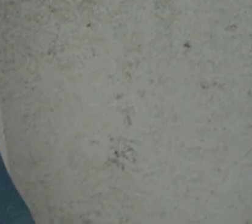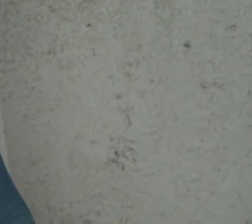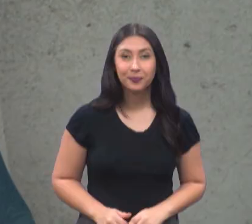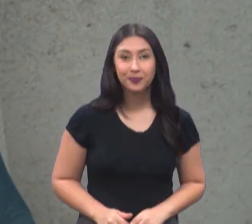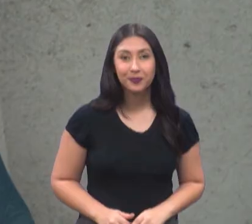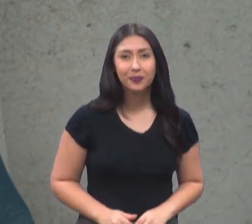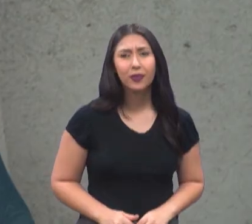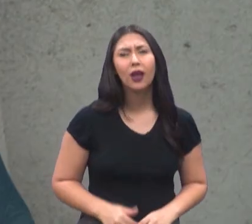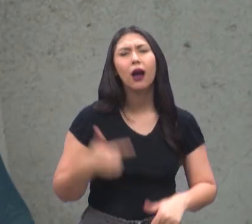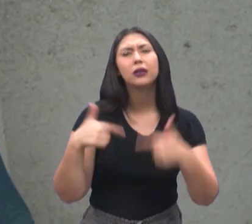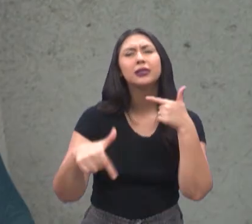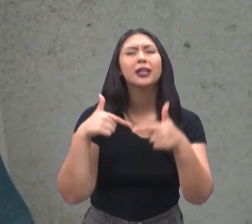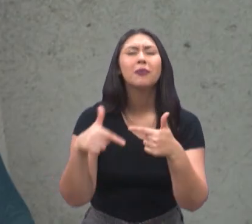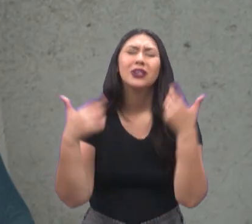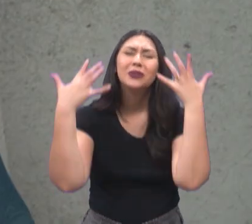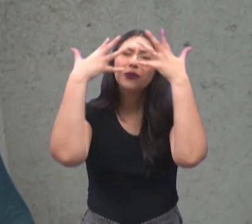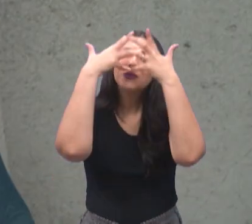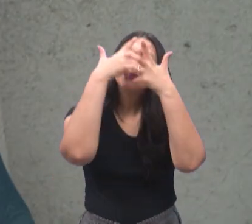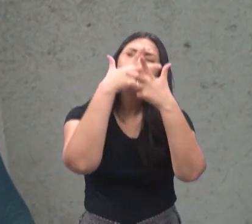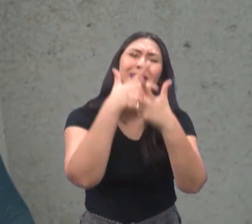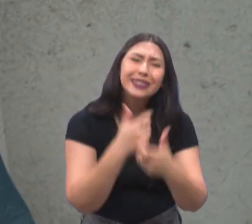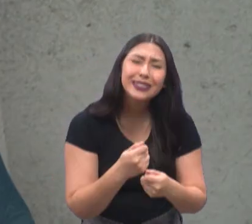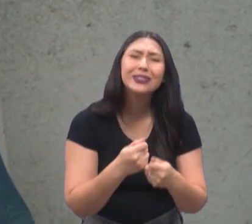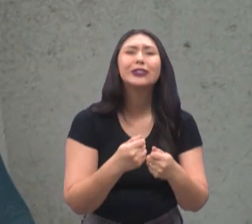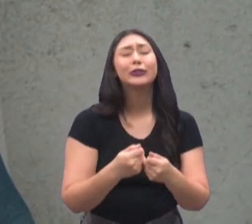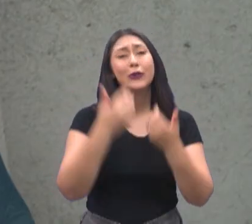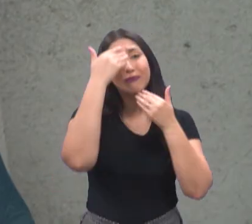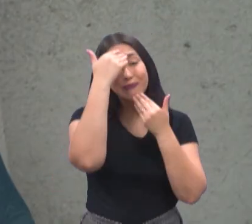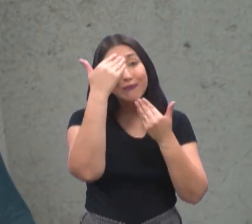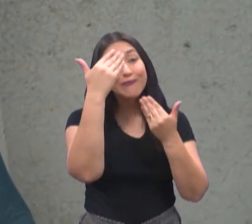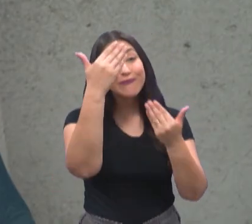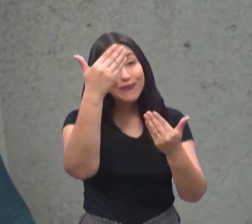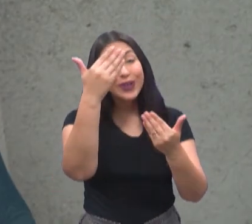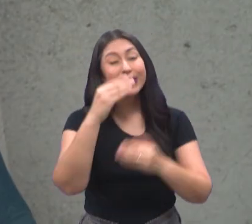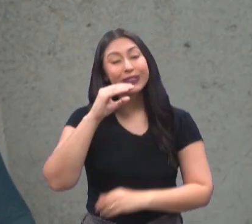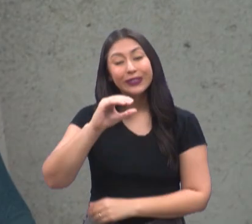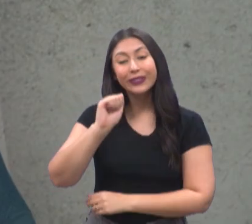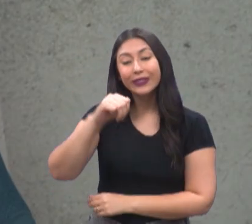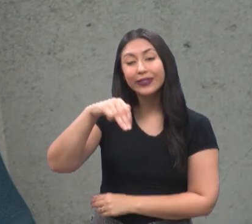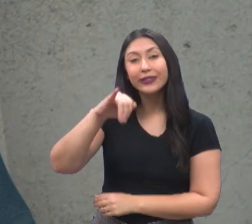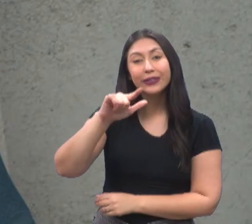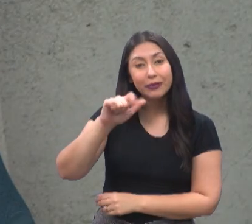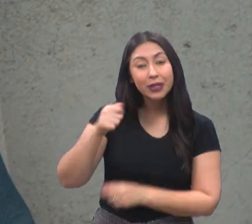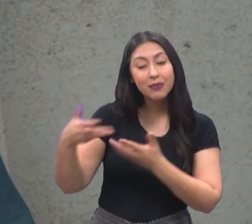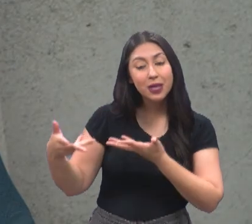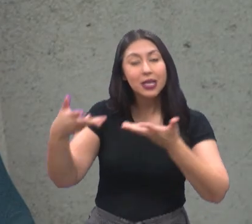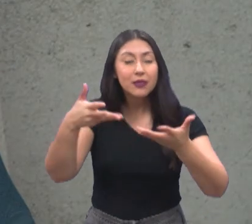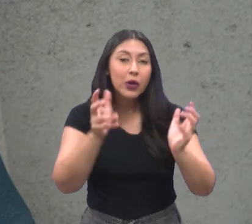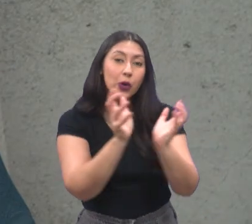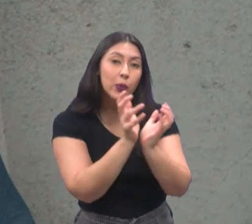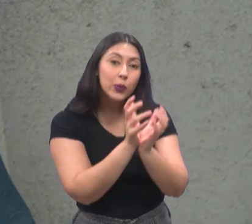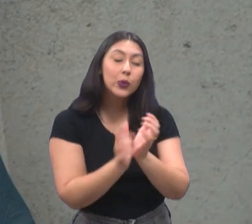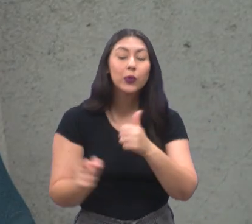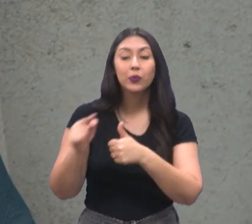Que trabalho belíssimo, Camila. Olha, muito obrigada, viu, Camila Nador, por receber a nossa equipe, o Rafa e o